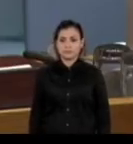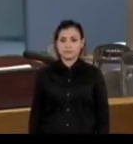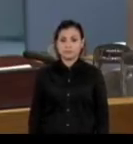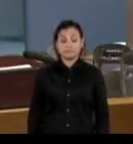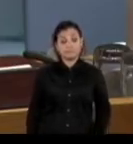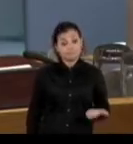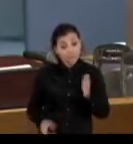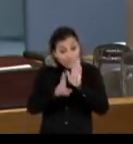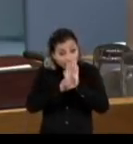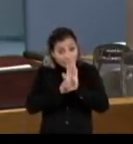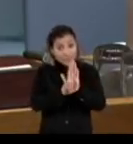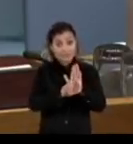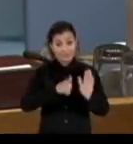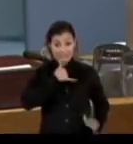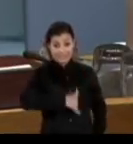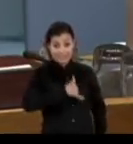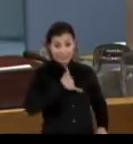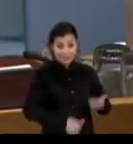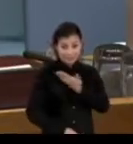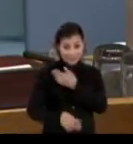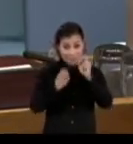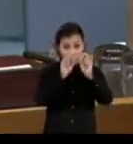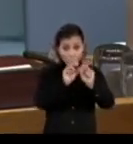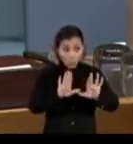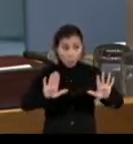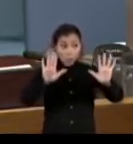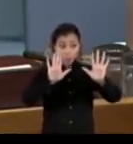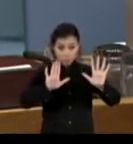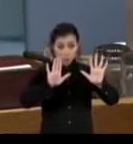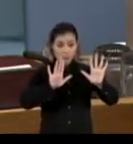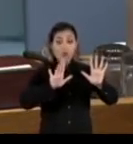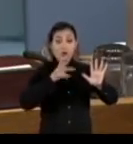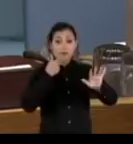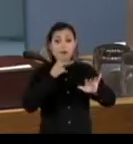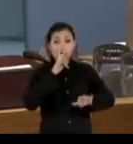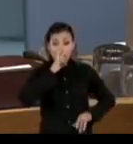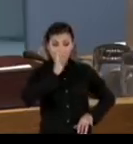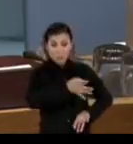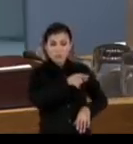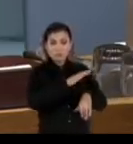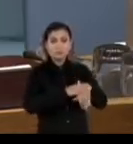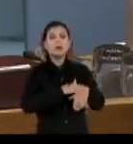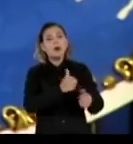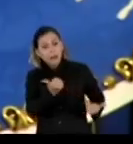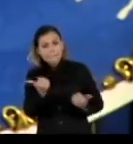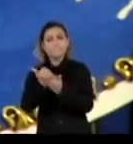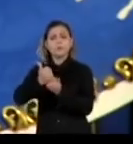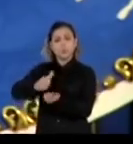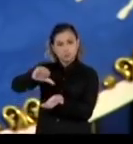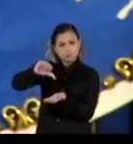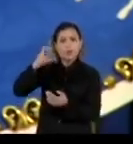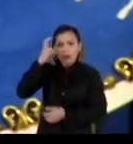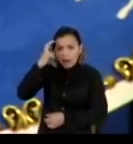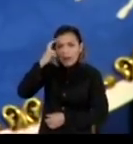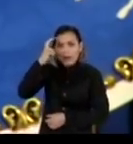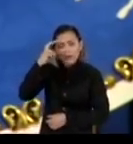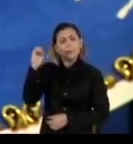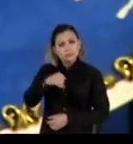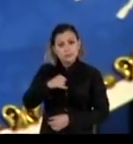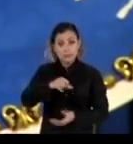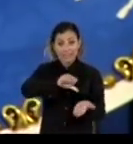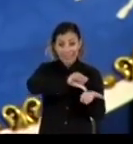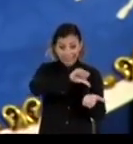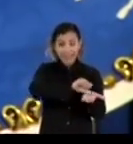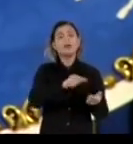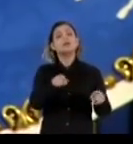O representante do Iêmen na ONU condenou o ataque e reforçou o apoio à Arábia Saudita. As autoridades